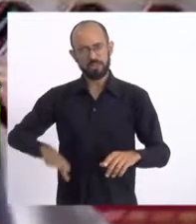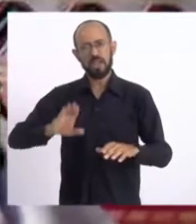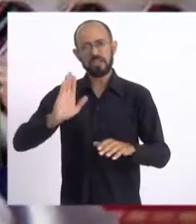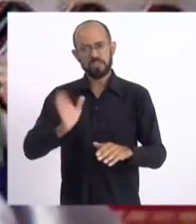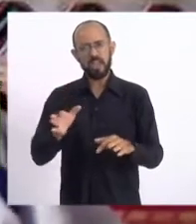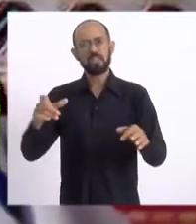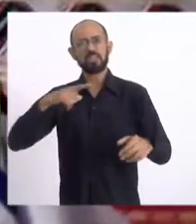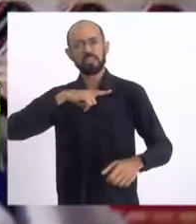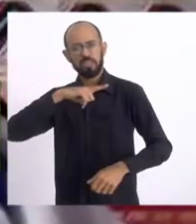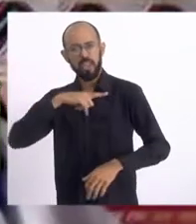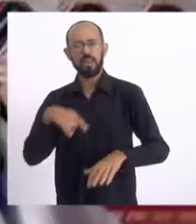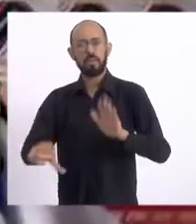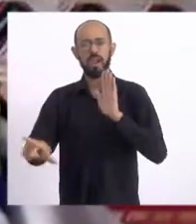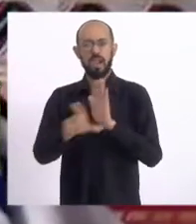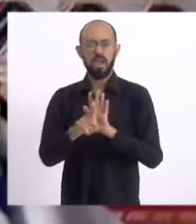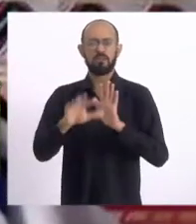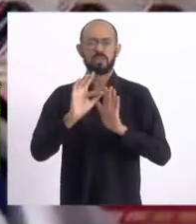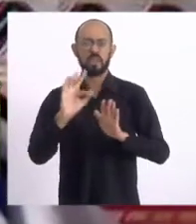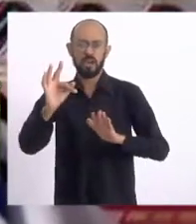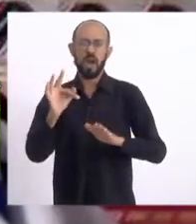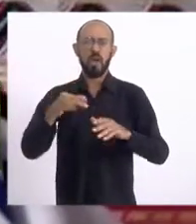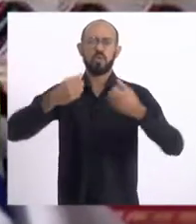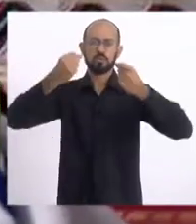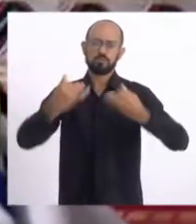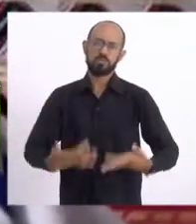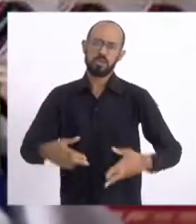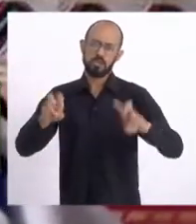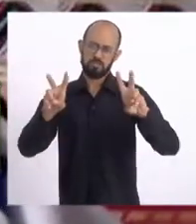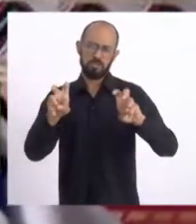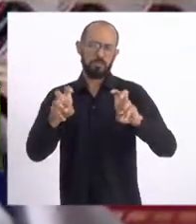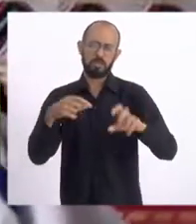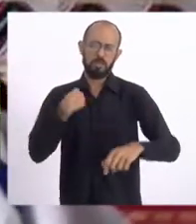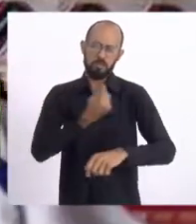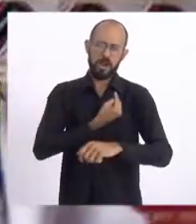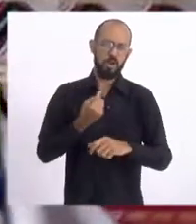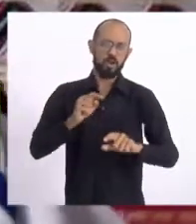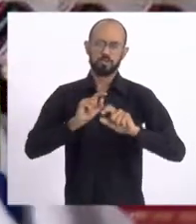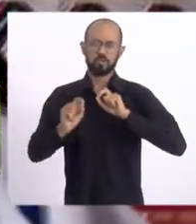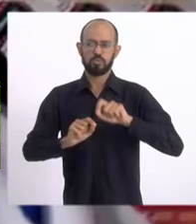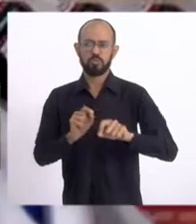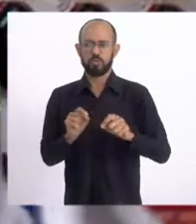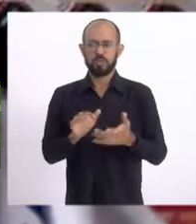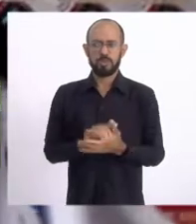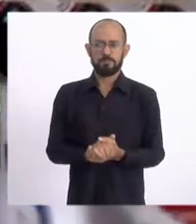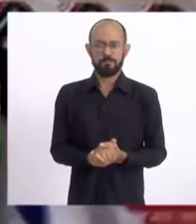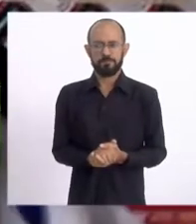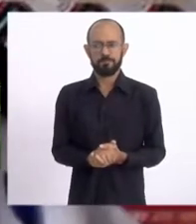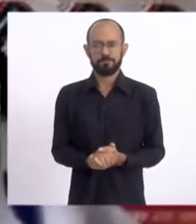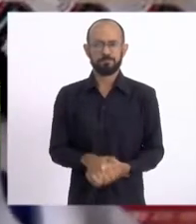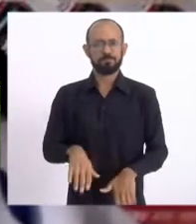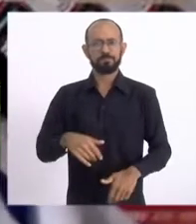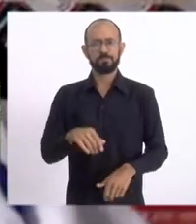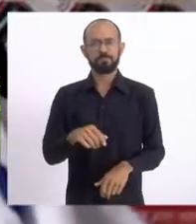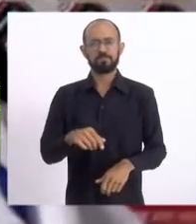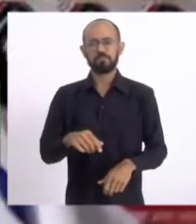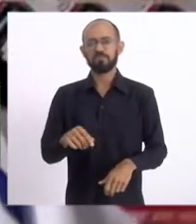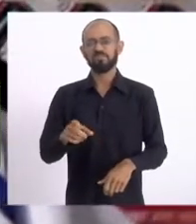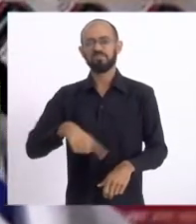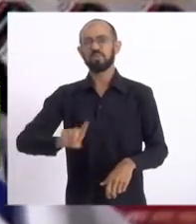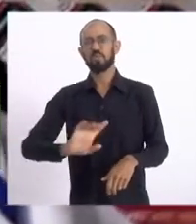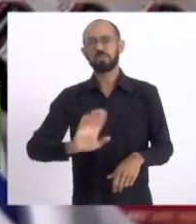federal que versa sobre o tema. Então, para nós, além de redundante,